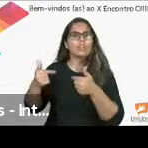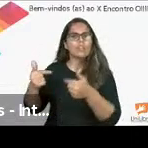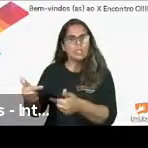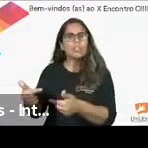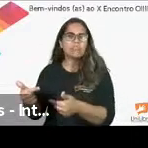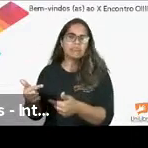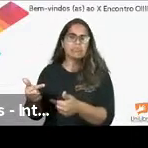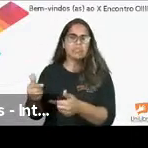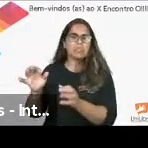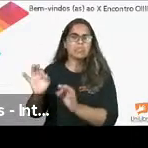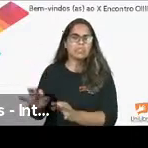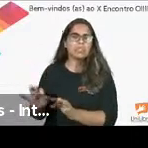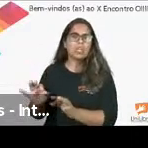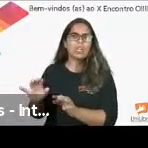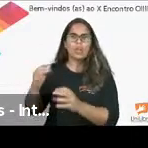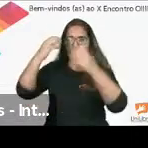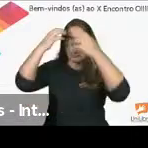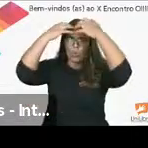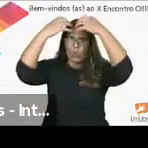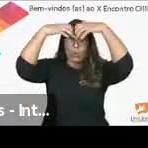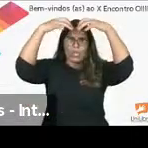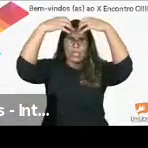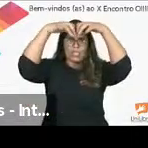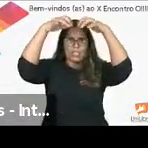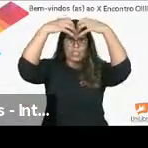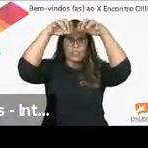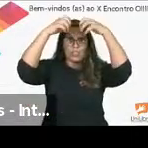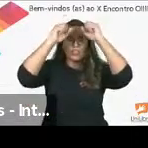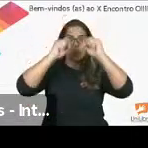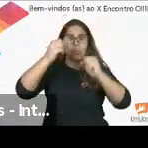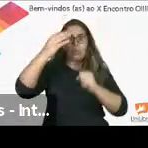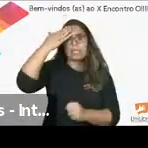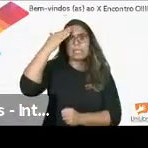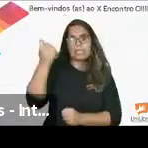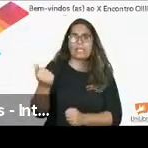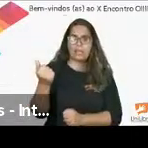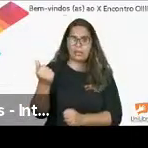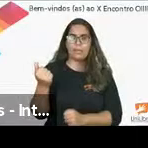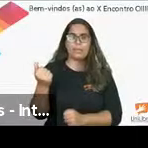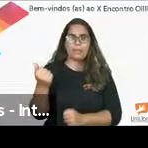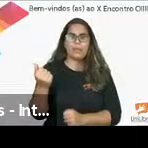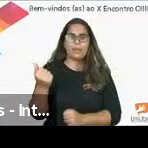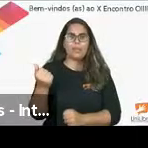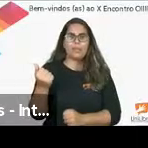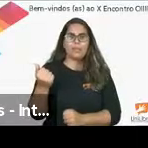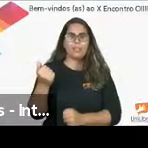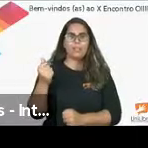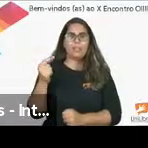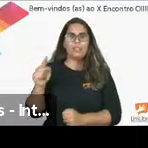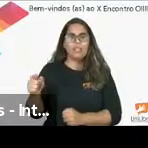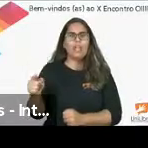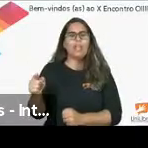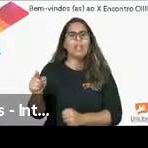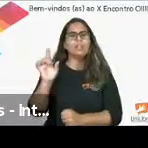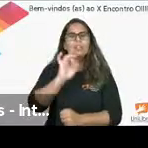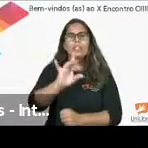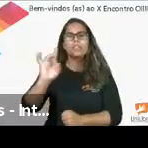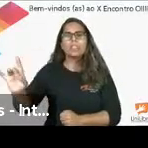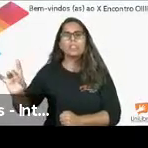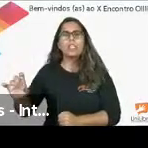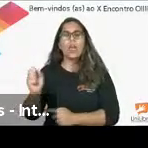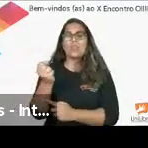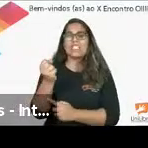considera cognitivas, que envolvem saber. Quer dizer, é uma dualidade entre o ser e o